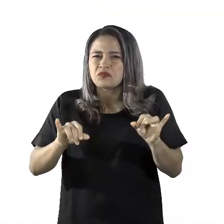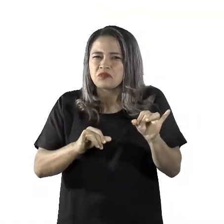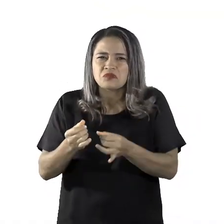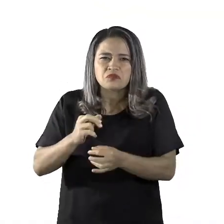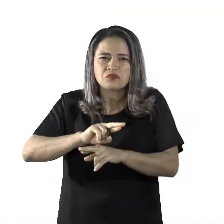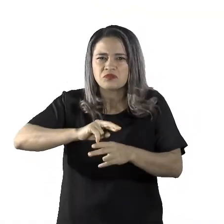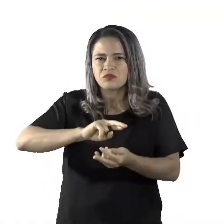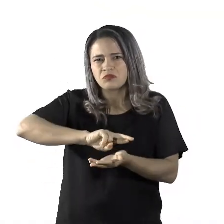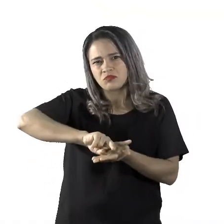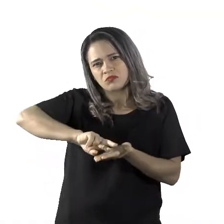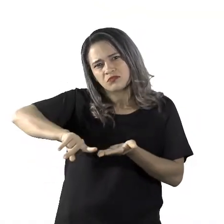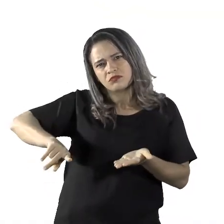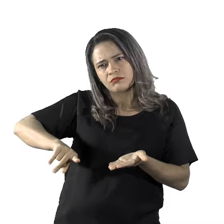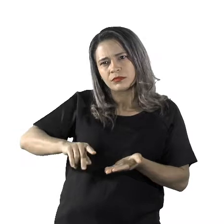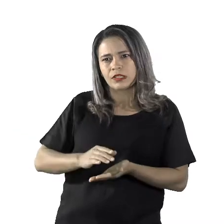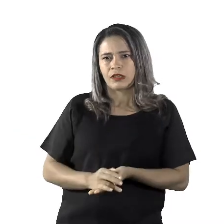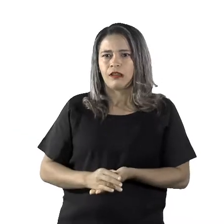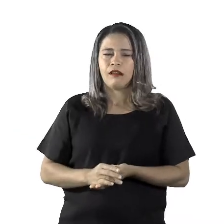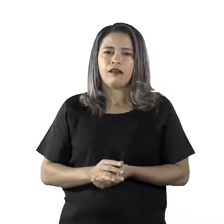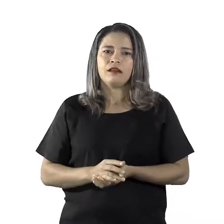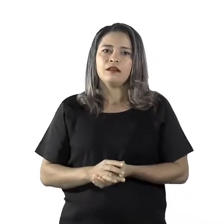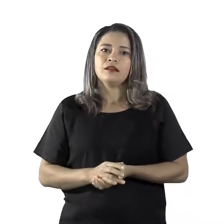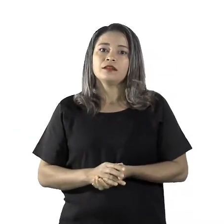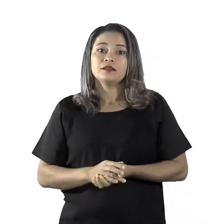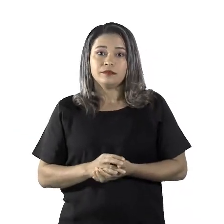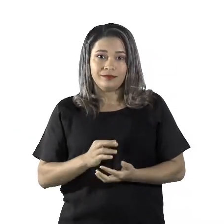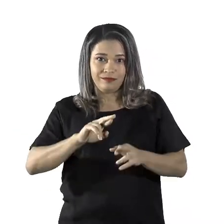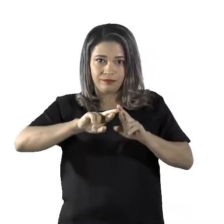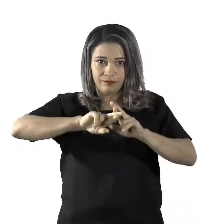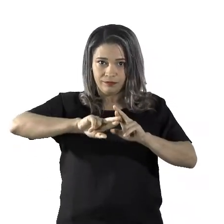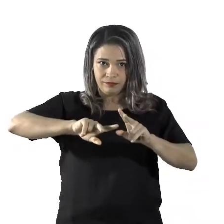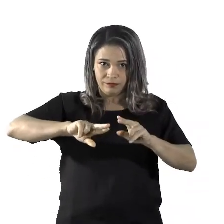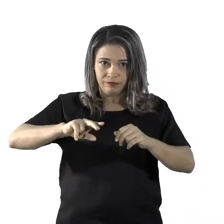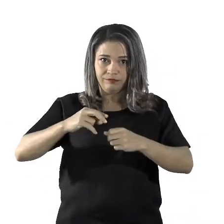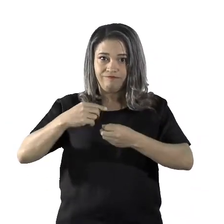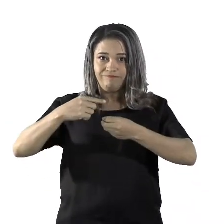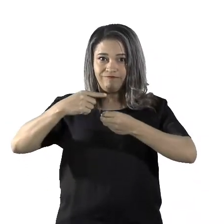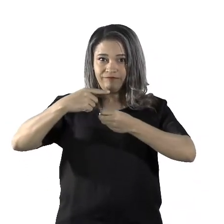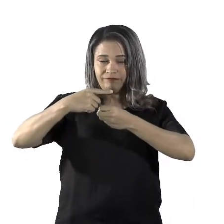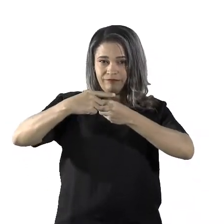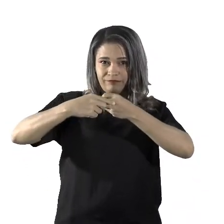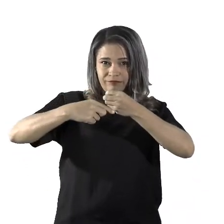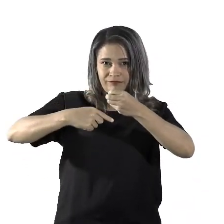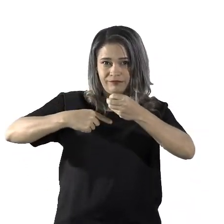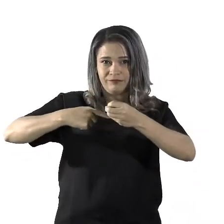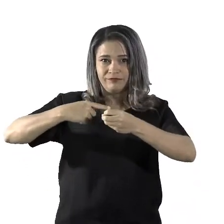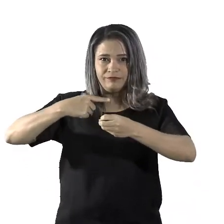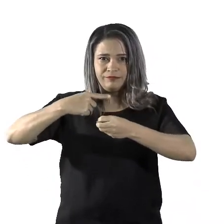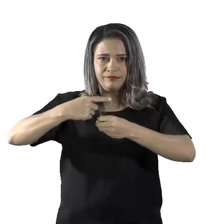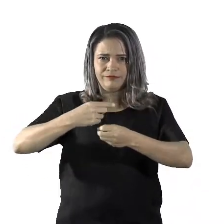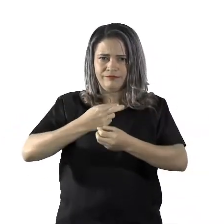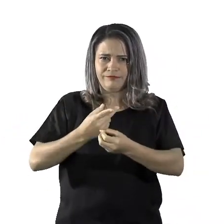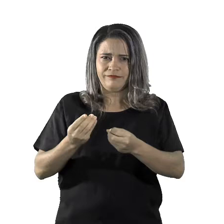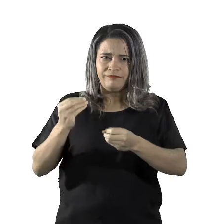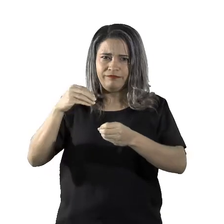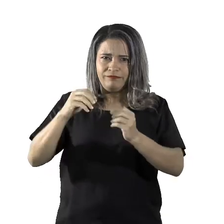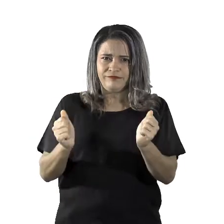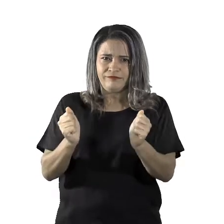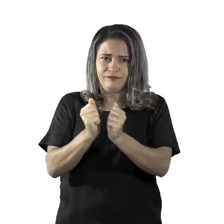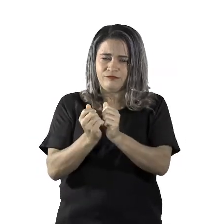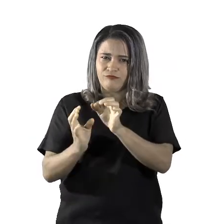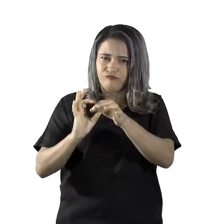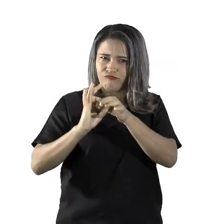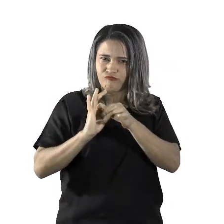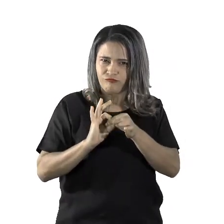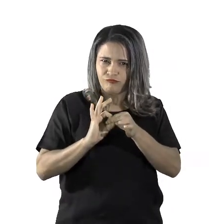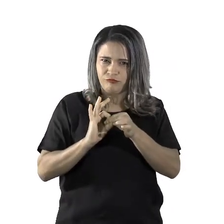já sabe o que é um elemento químico, que um elemento químico são vários átomos específicos que vão constituir aquele elemento. Uma substância